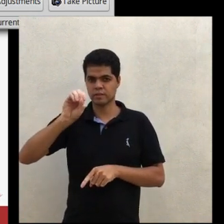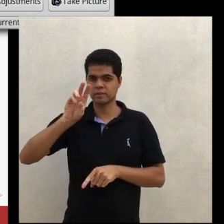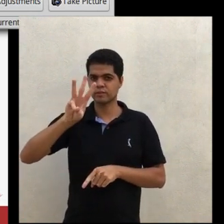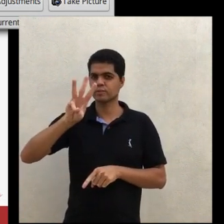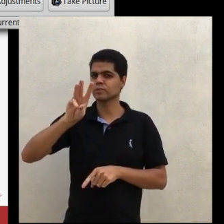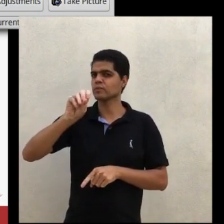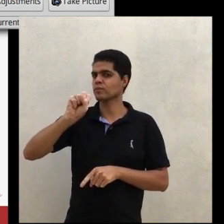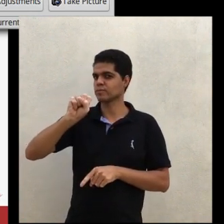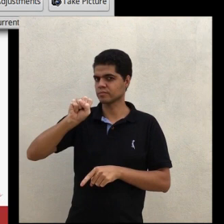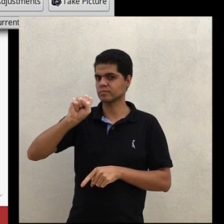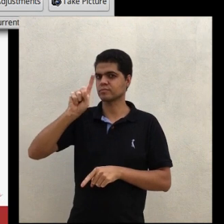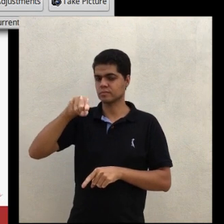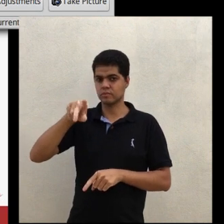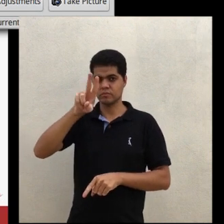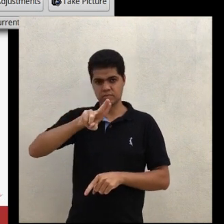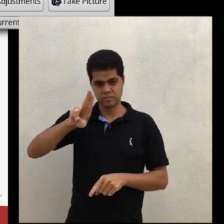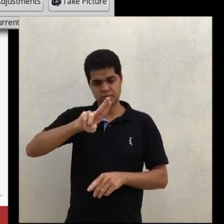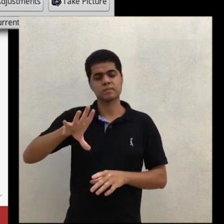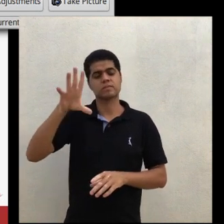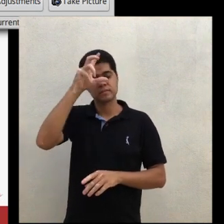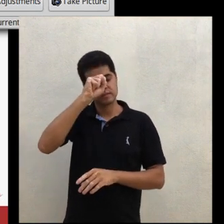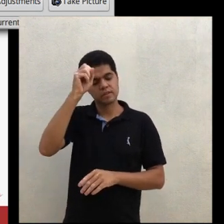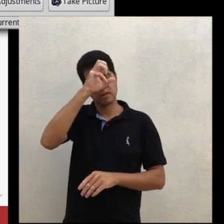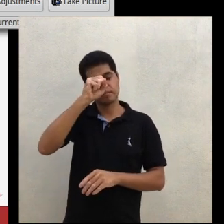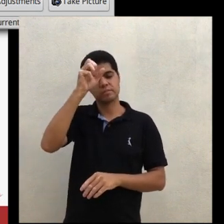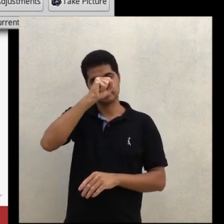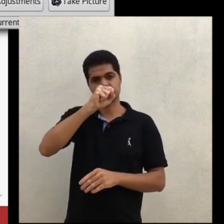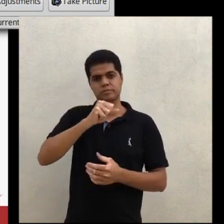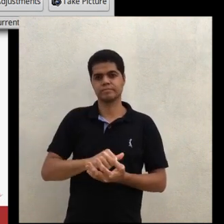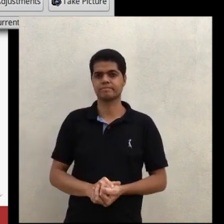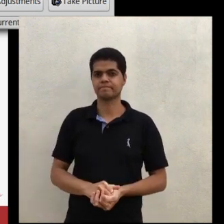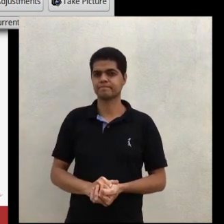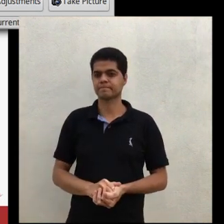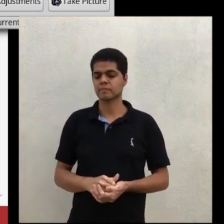Vamos. Quais são as informações que eu tenho? Eu